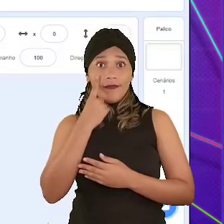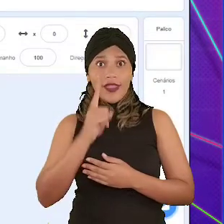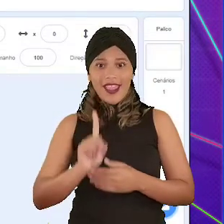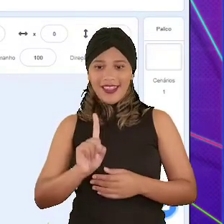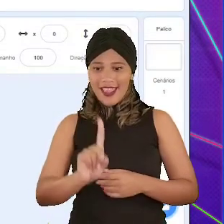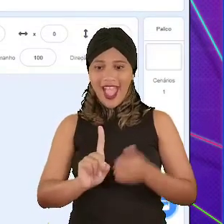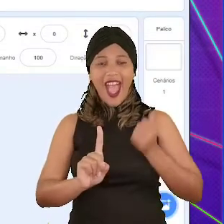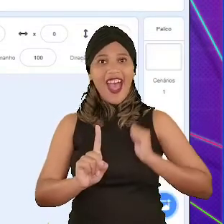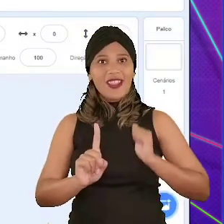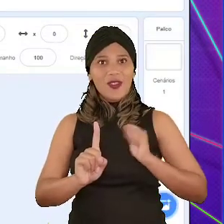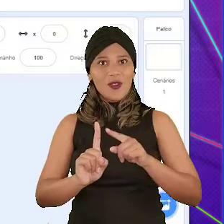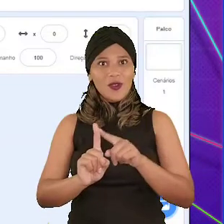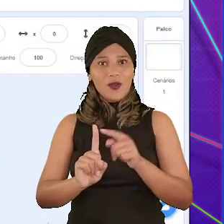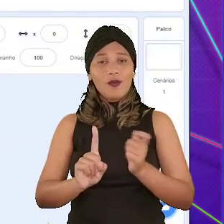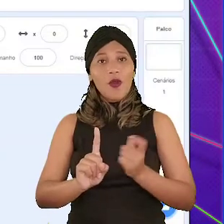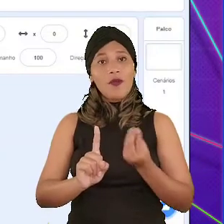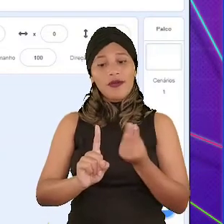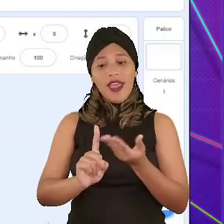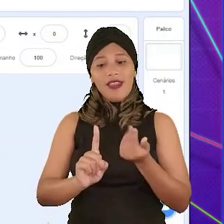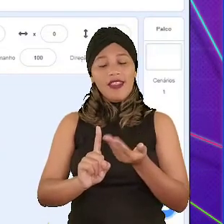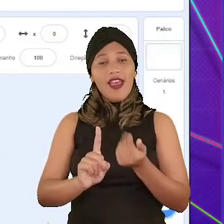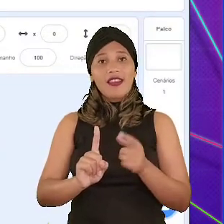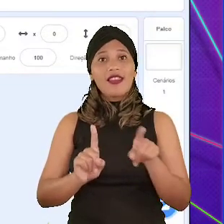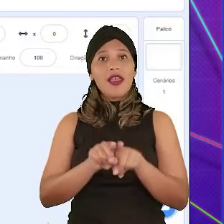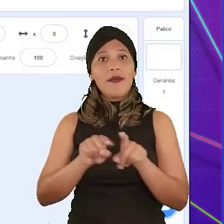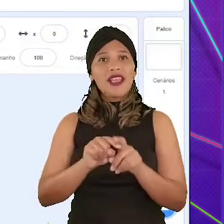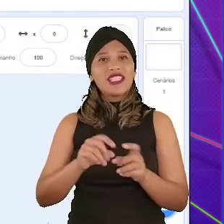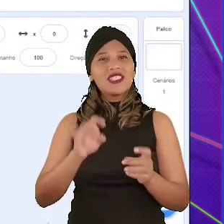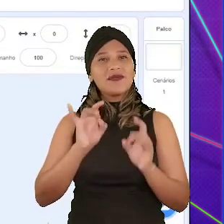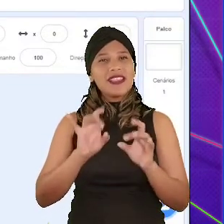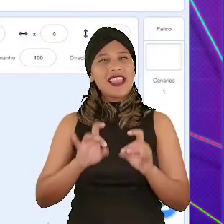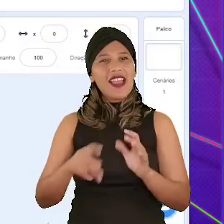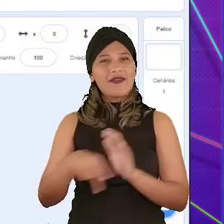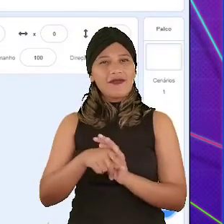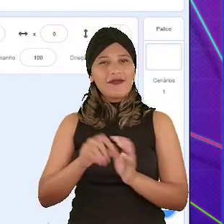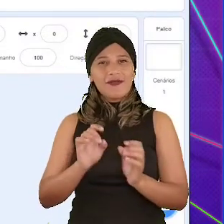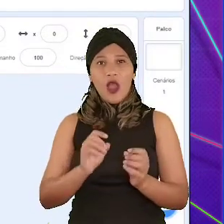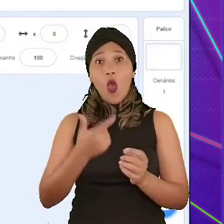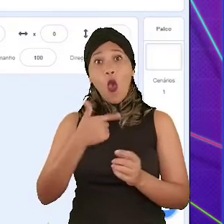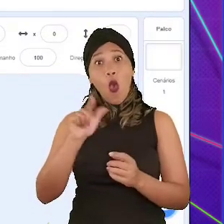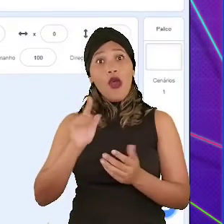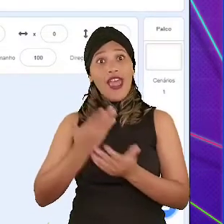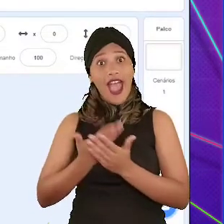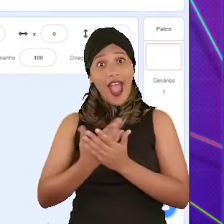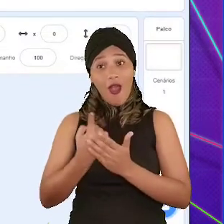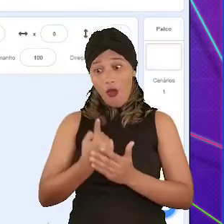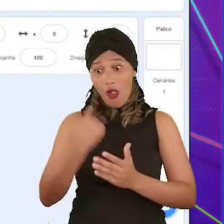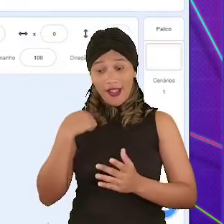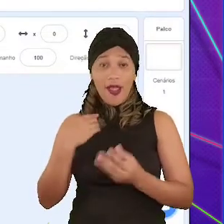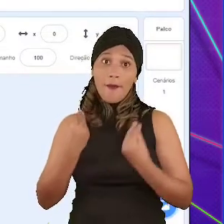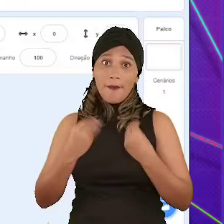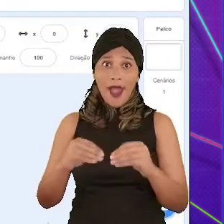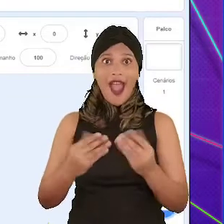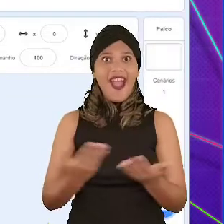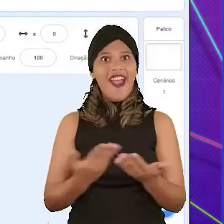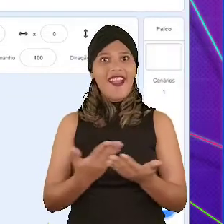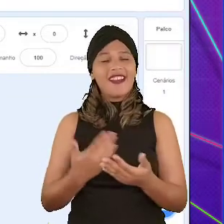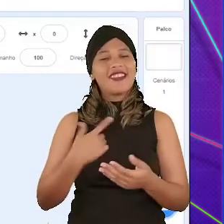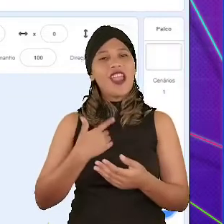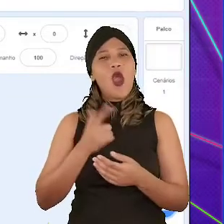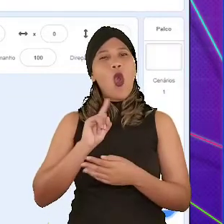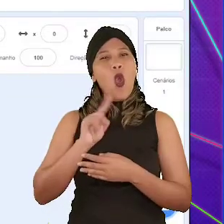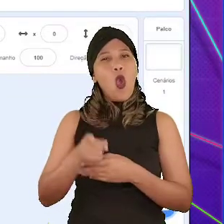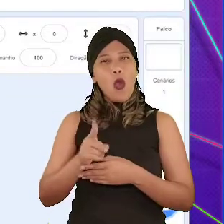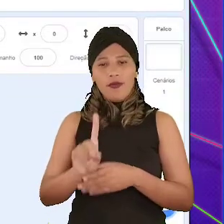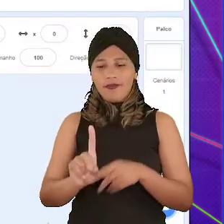nós podemos animar nosso atura a partir desses blocos além de adicionar efeitos especiais que vimos em outras aulas de primeira